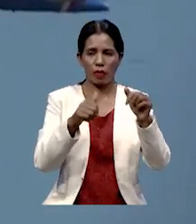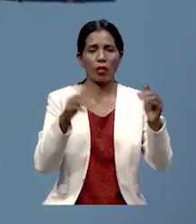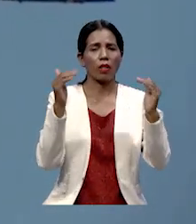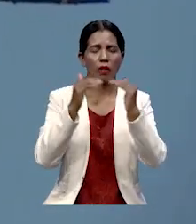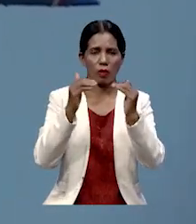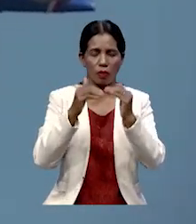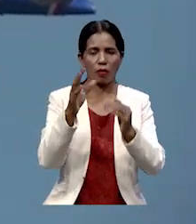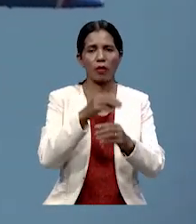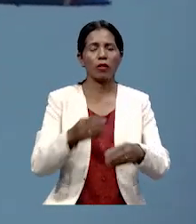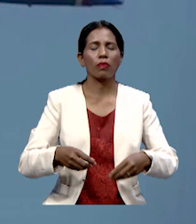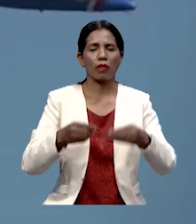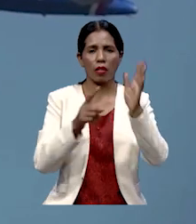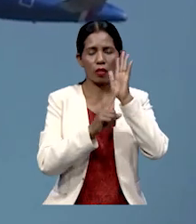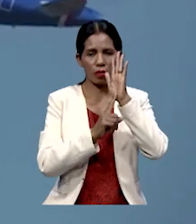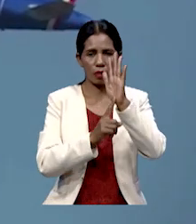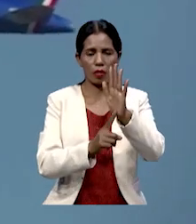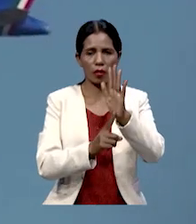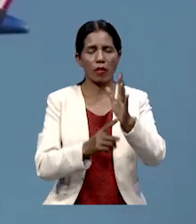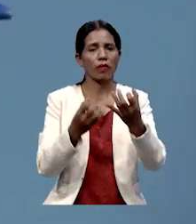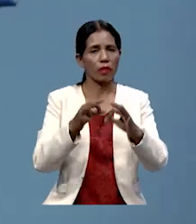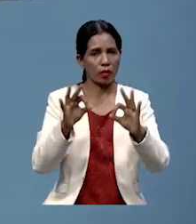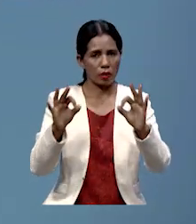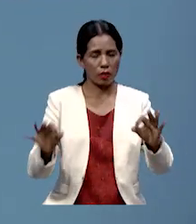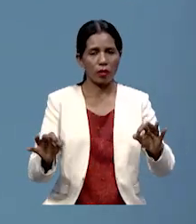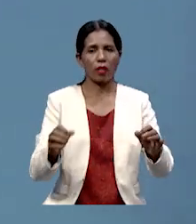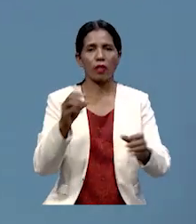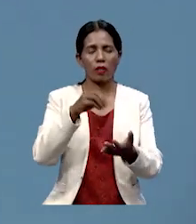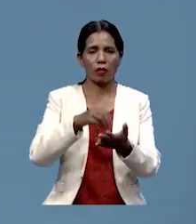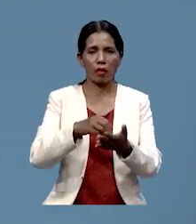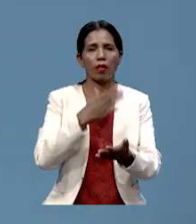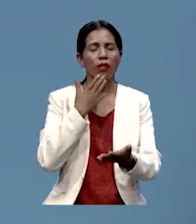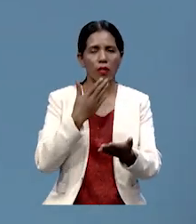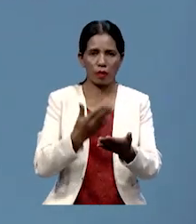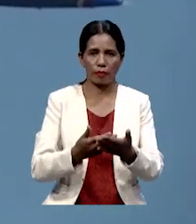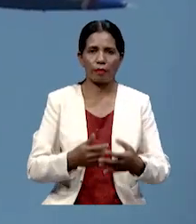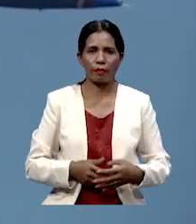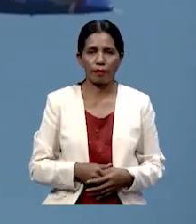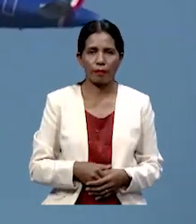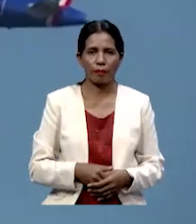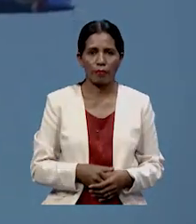acontece, se fosai hafoin evento remata, atu garante nia privacidade.